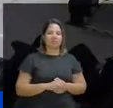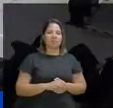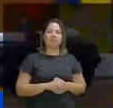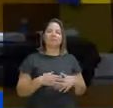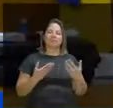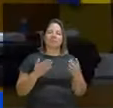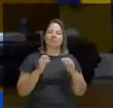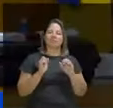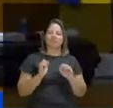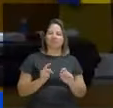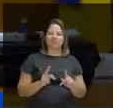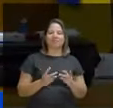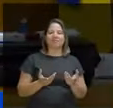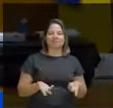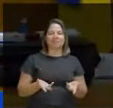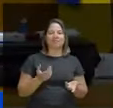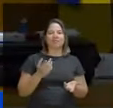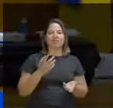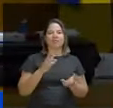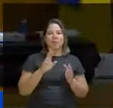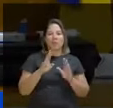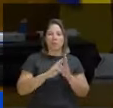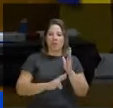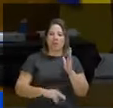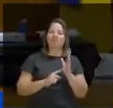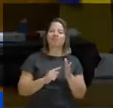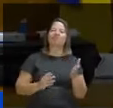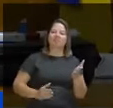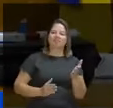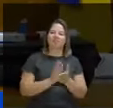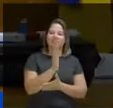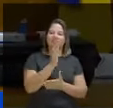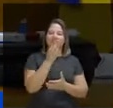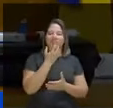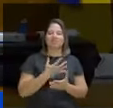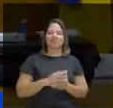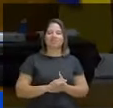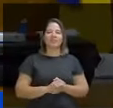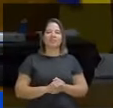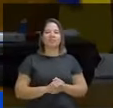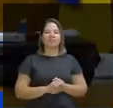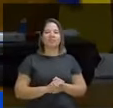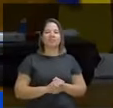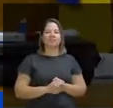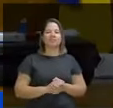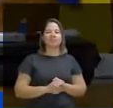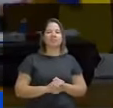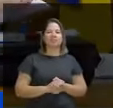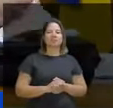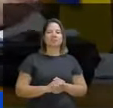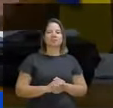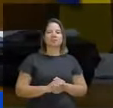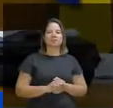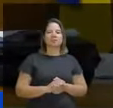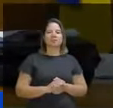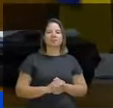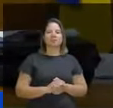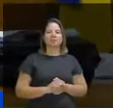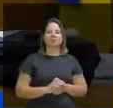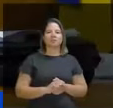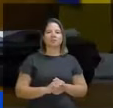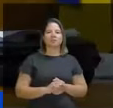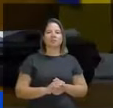Então, pronto, o relatório está aprovado. Vamos chamar agora em